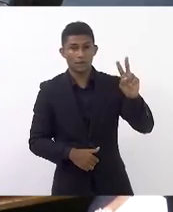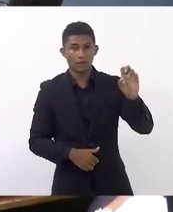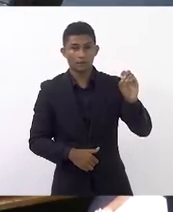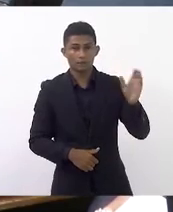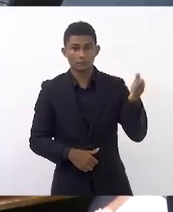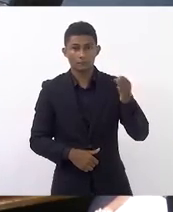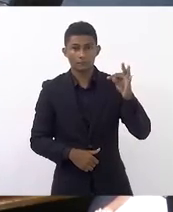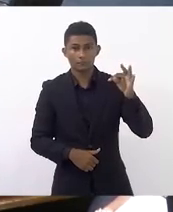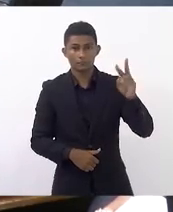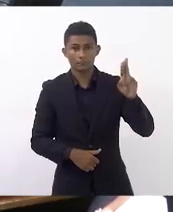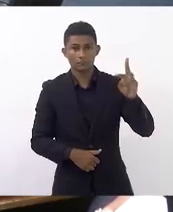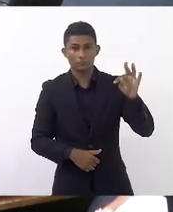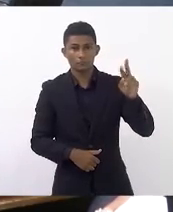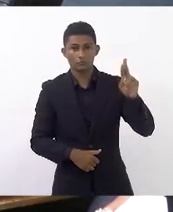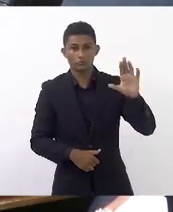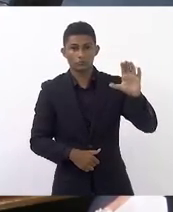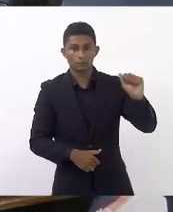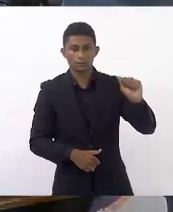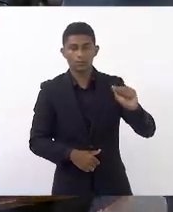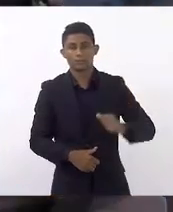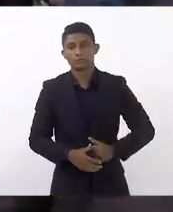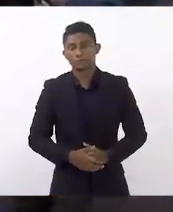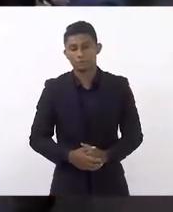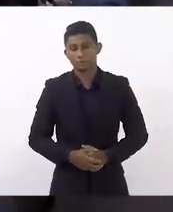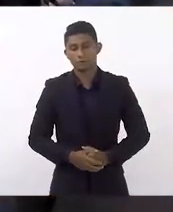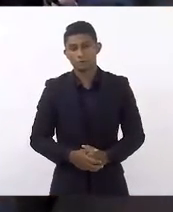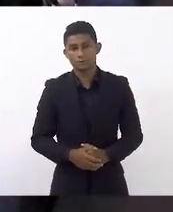Deputado Gustavo Tutuca.